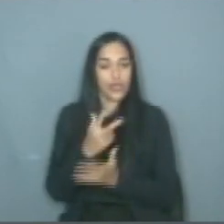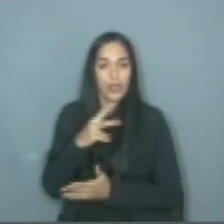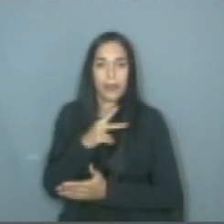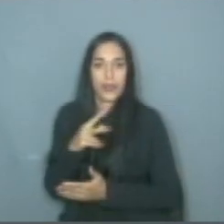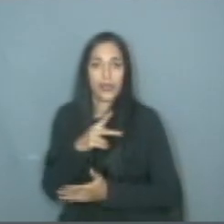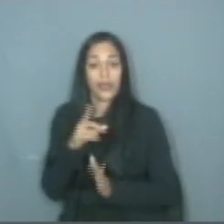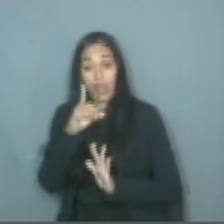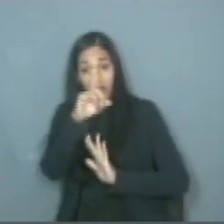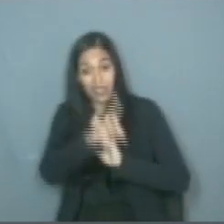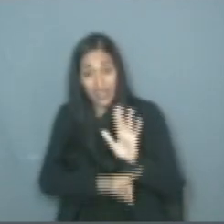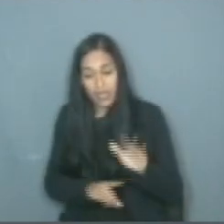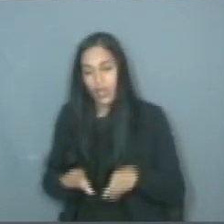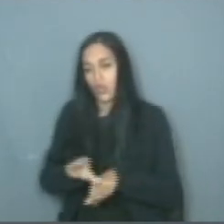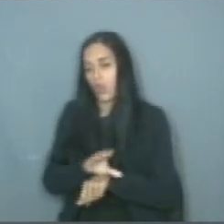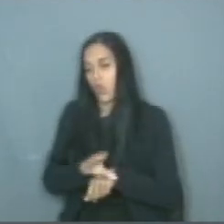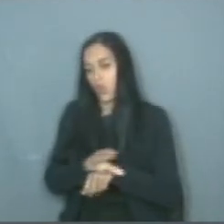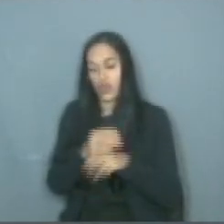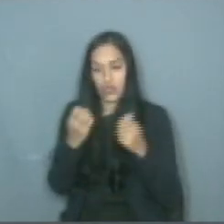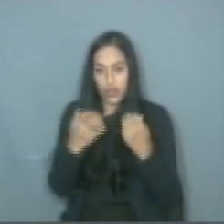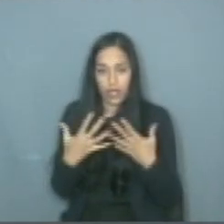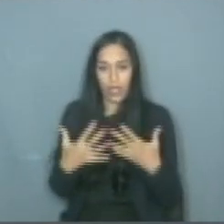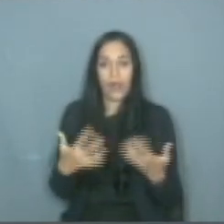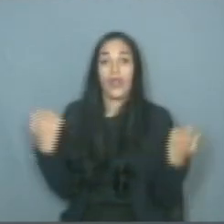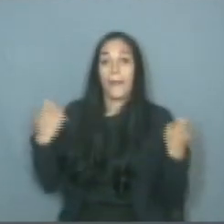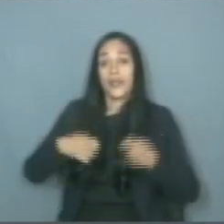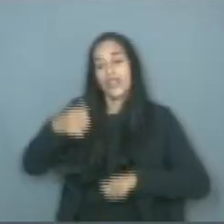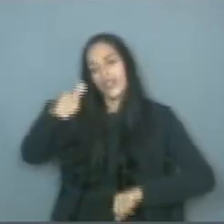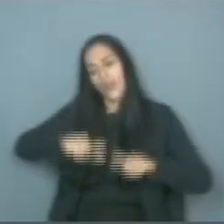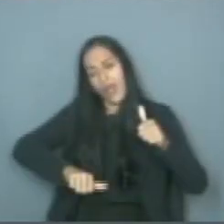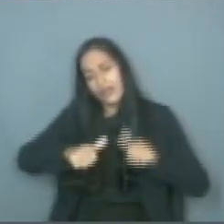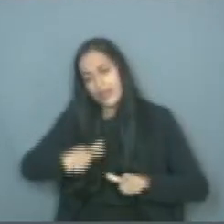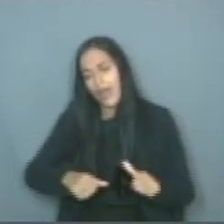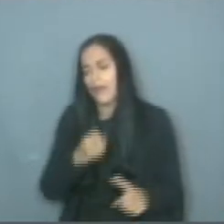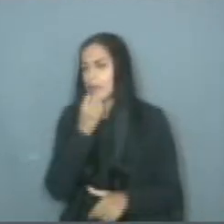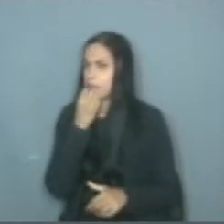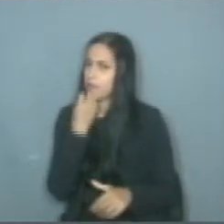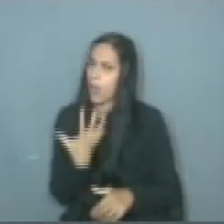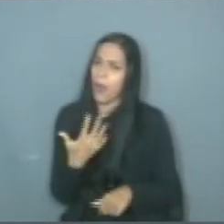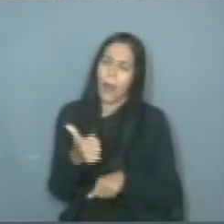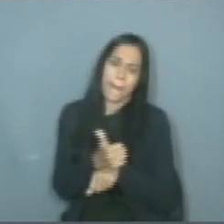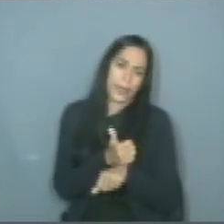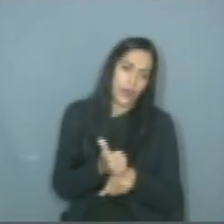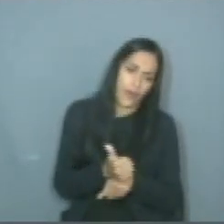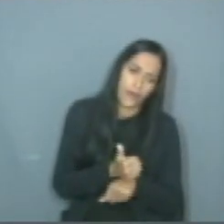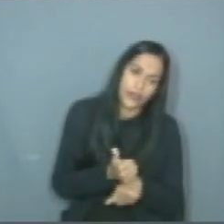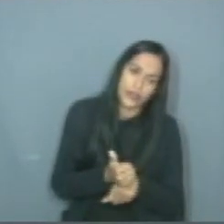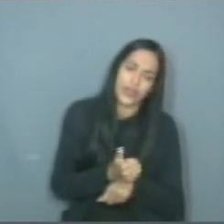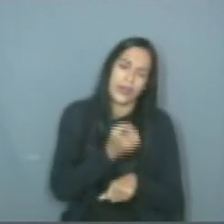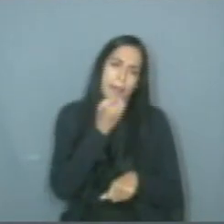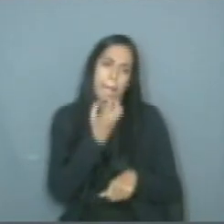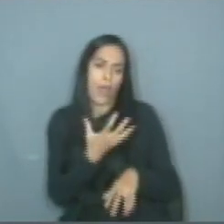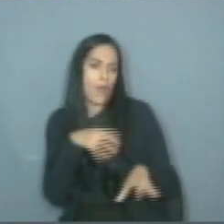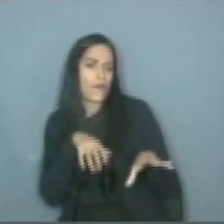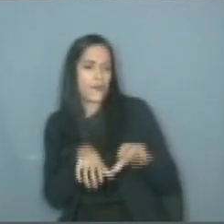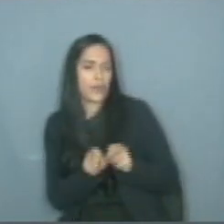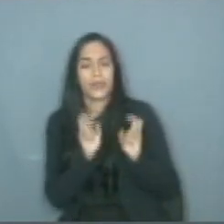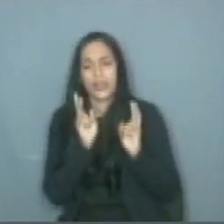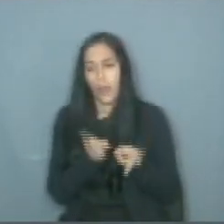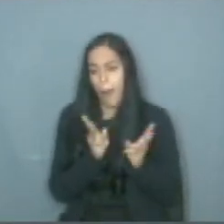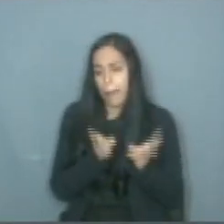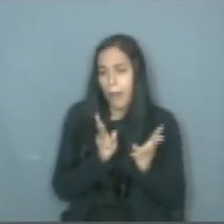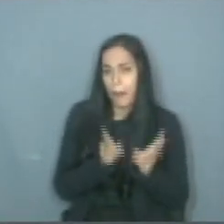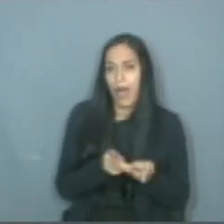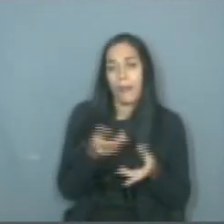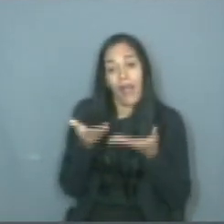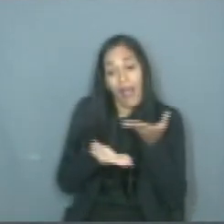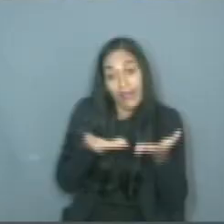e é um direito constitucional, e ela tem que ser de qualidade, escola boa, com profissionais também com formação continuada para atender